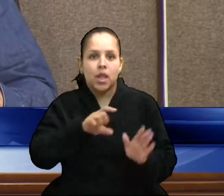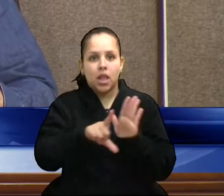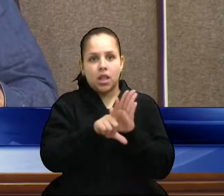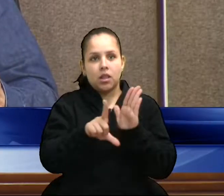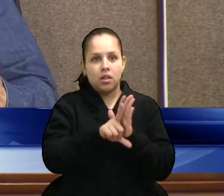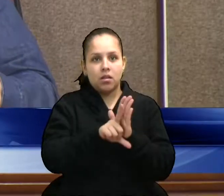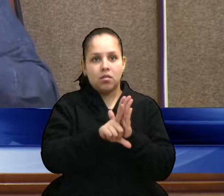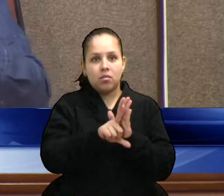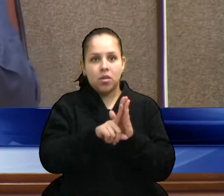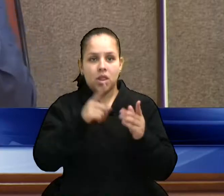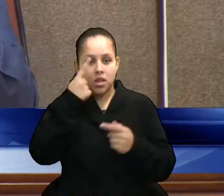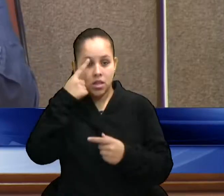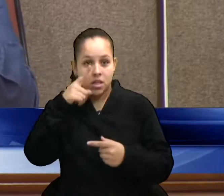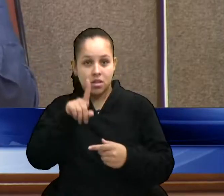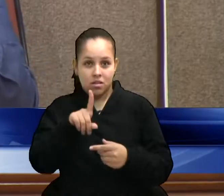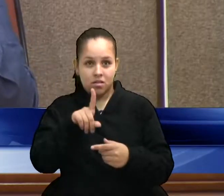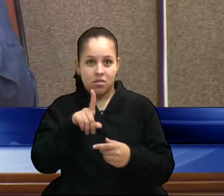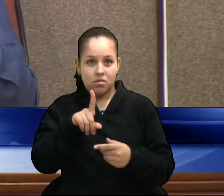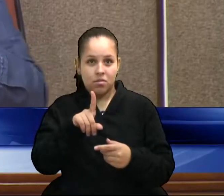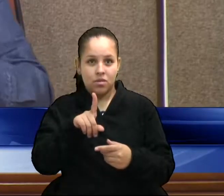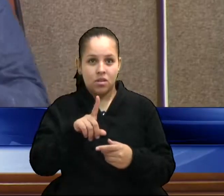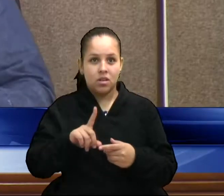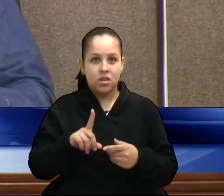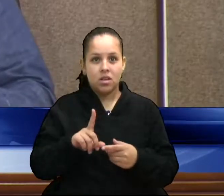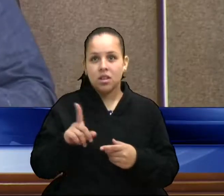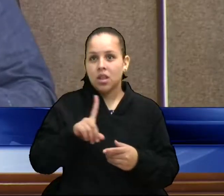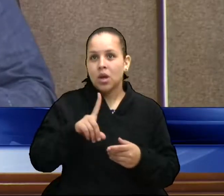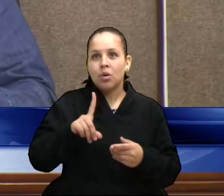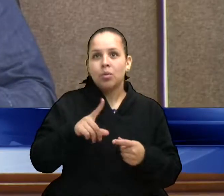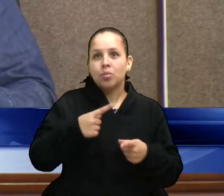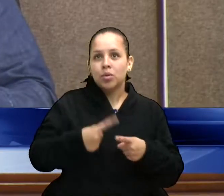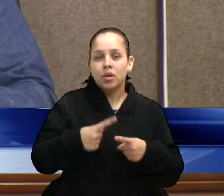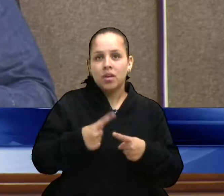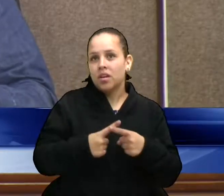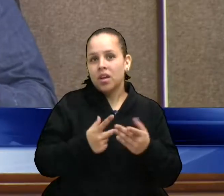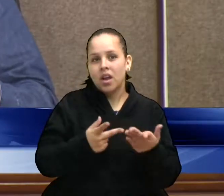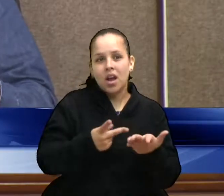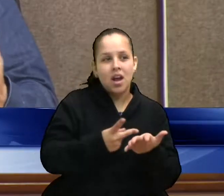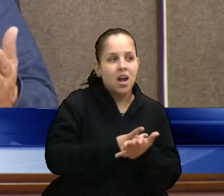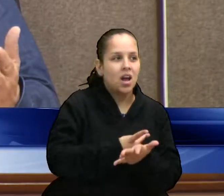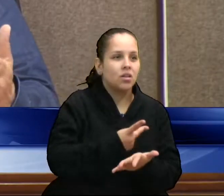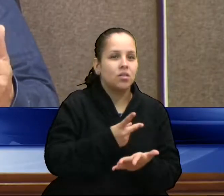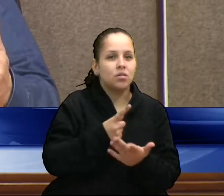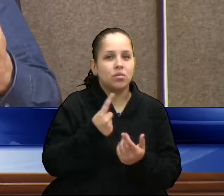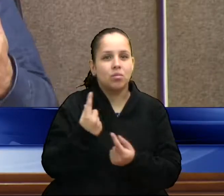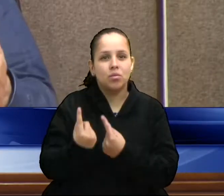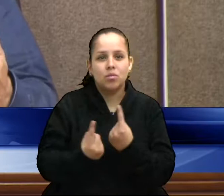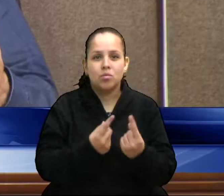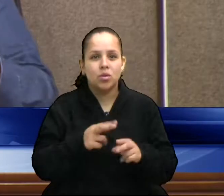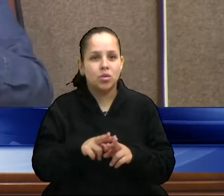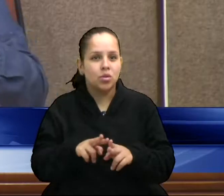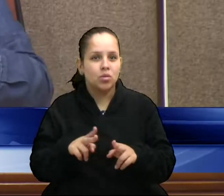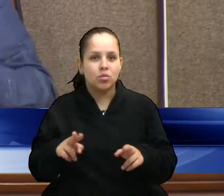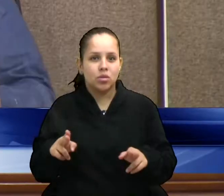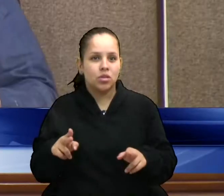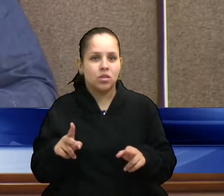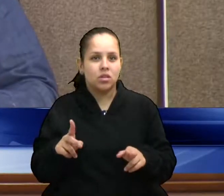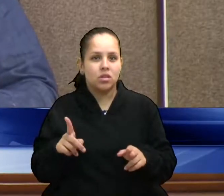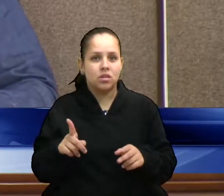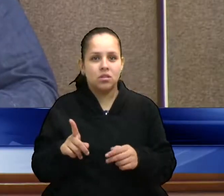tomada, não por alguma falha ou alguma ilicitude feita pelo poder,